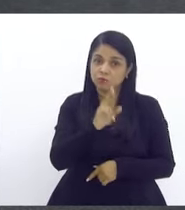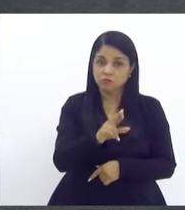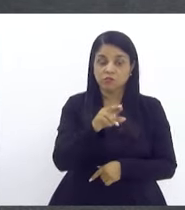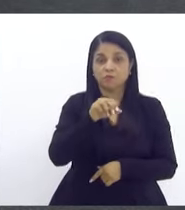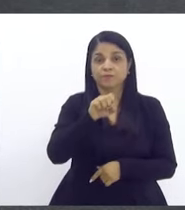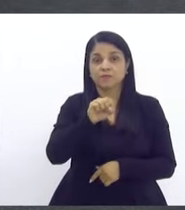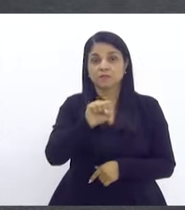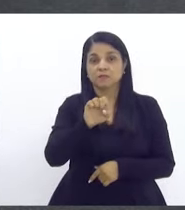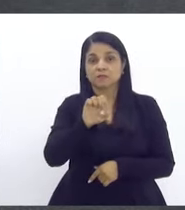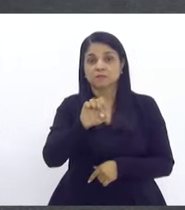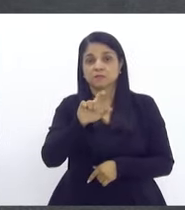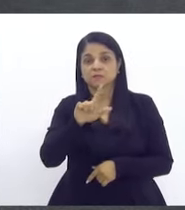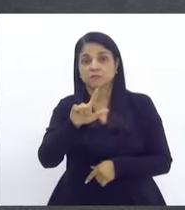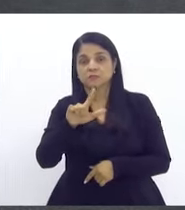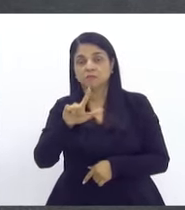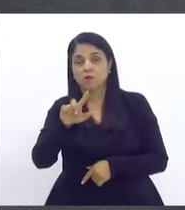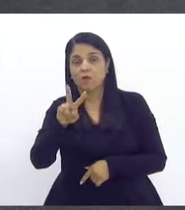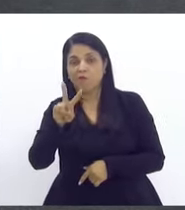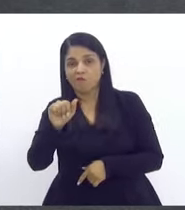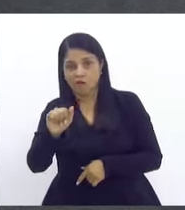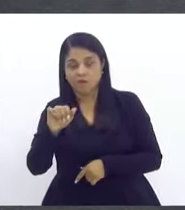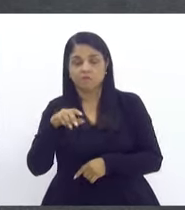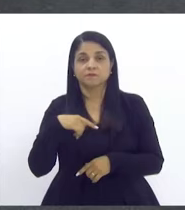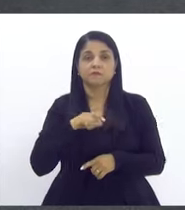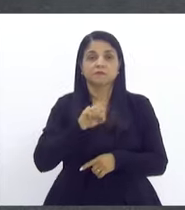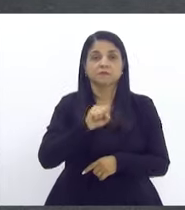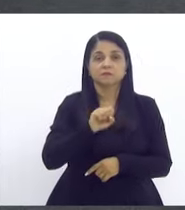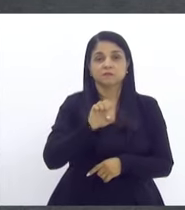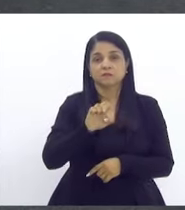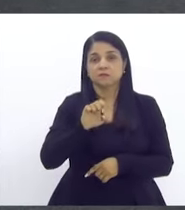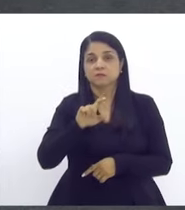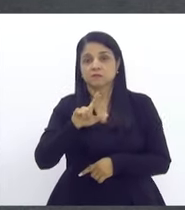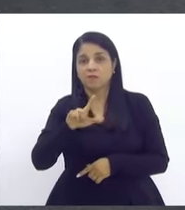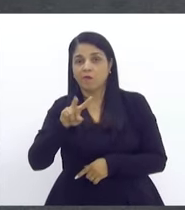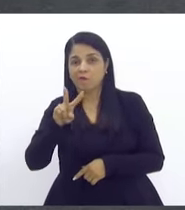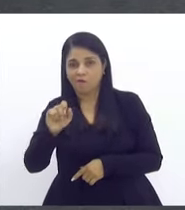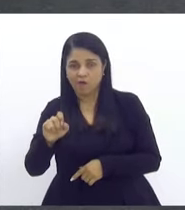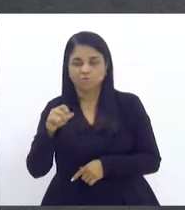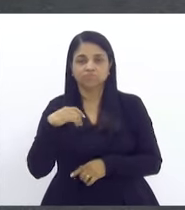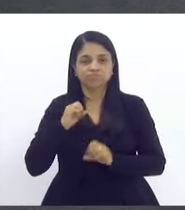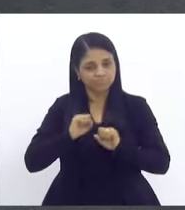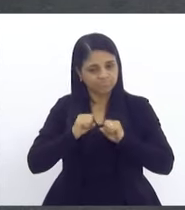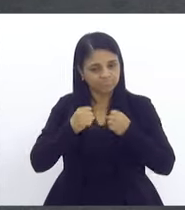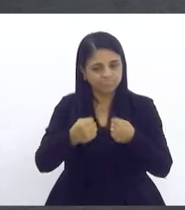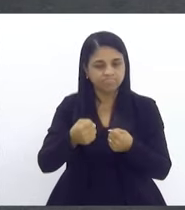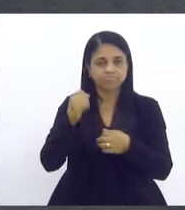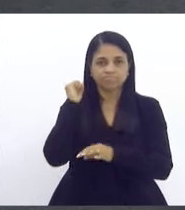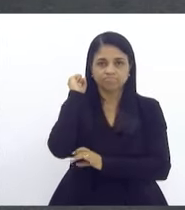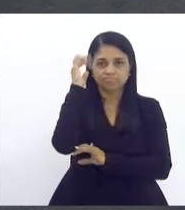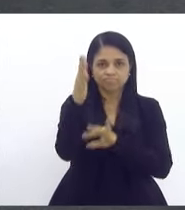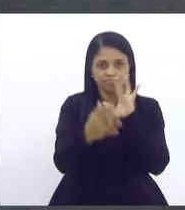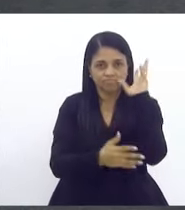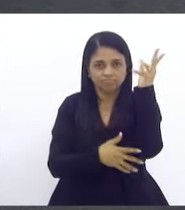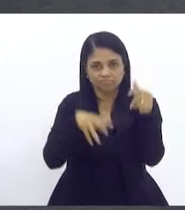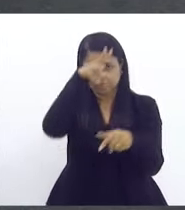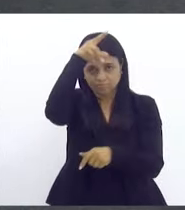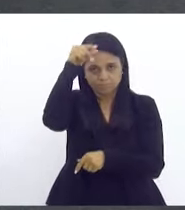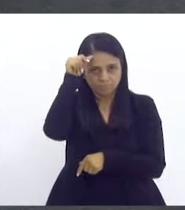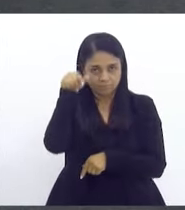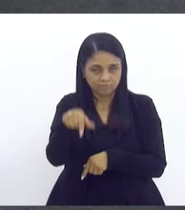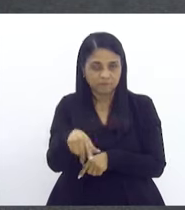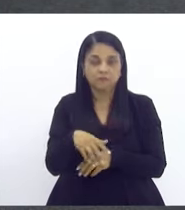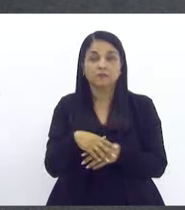Então, o Exército Brasileiro merece todo o nosso apoio. Agora, aquele período ruim, houve realmente aqueles